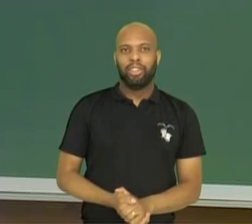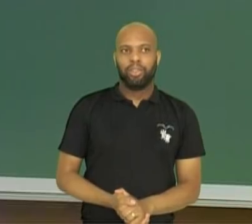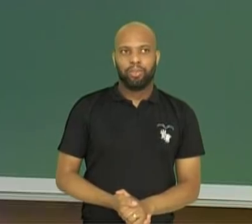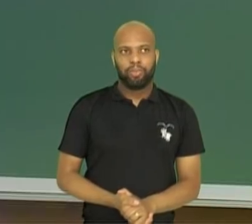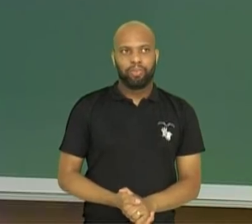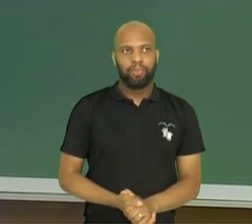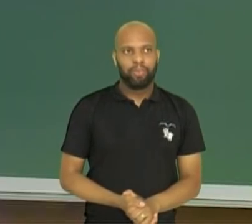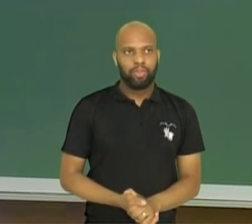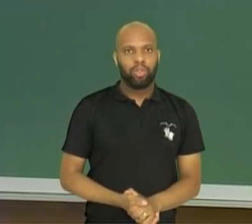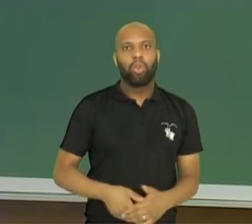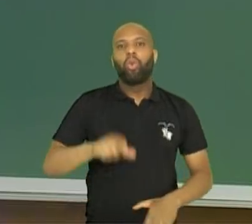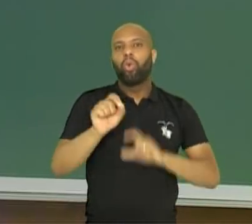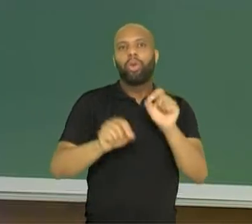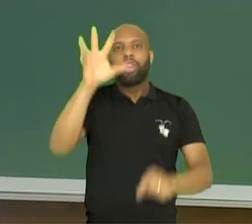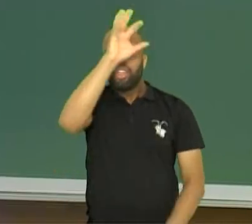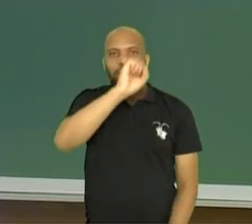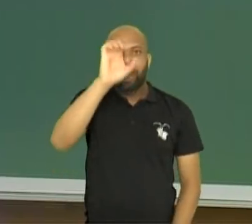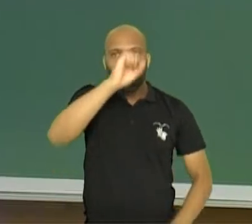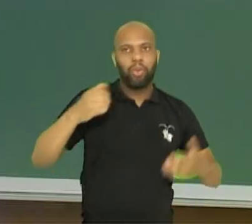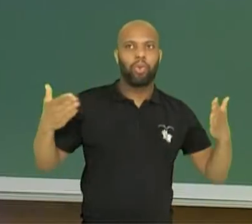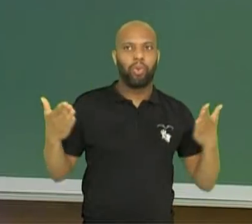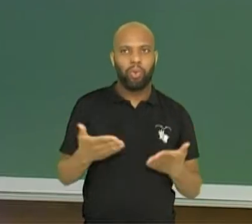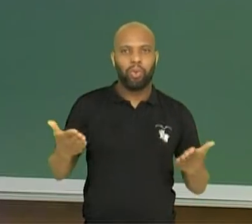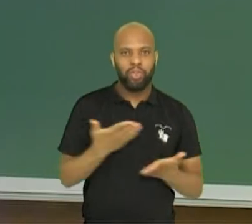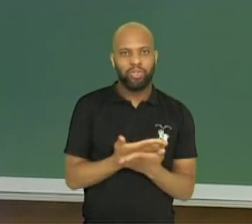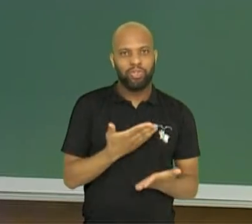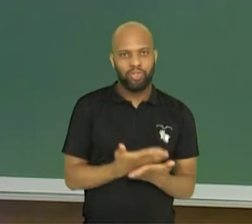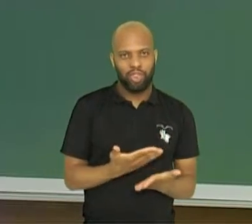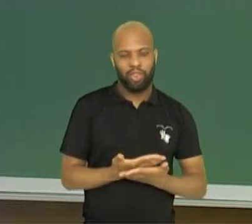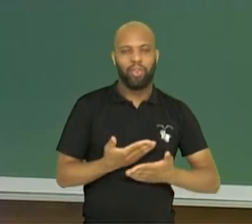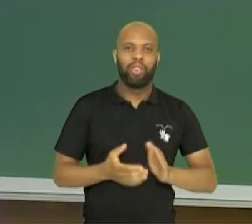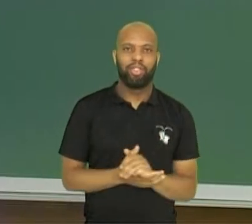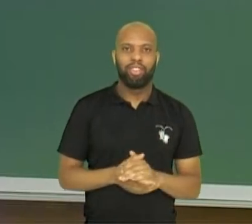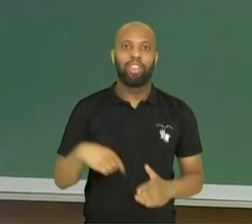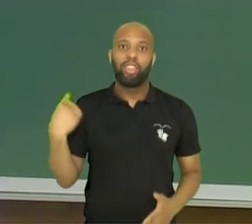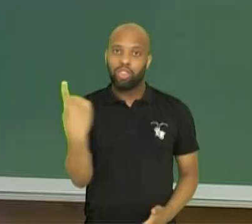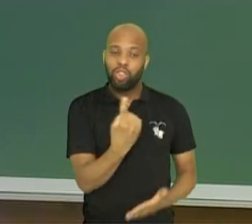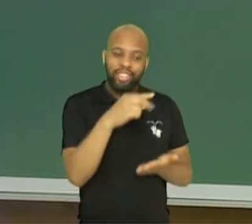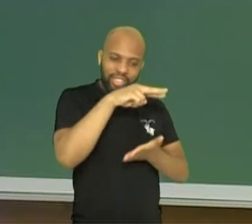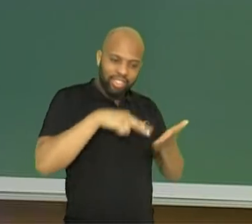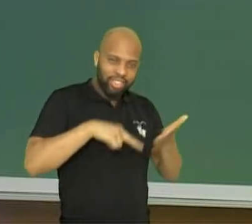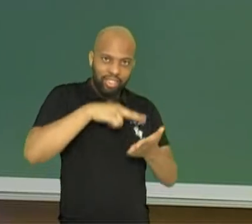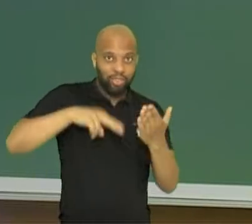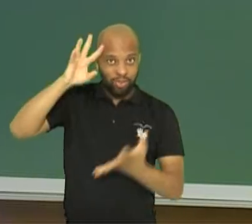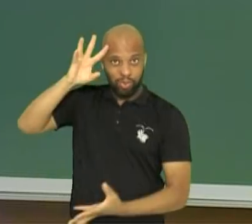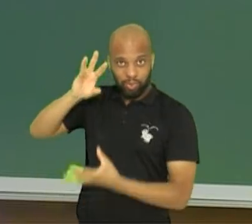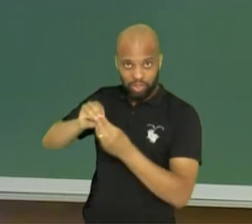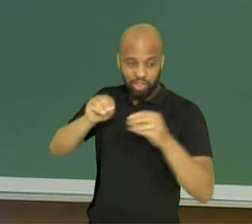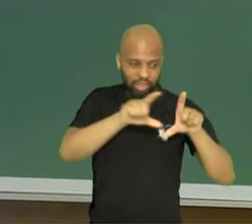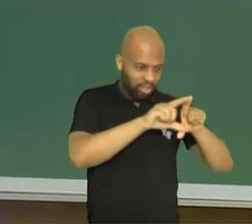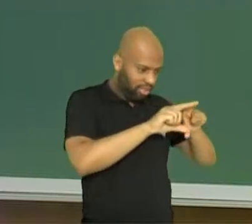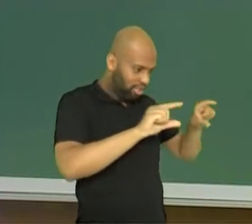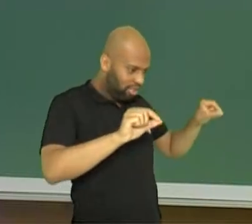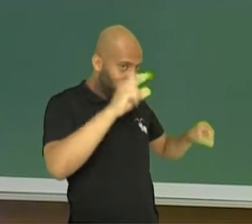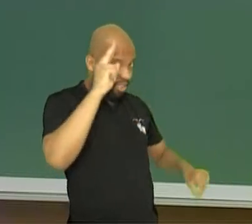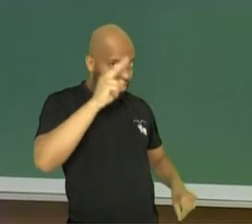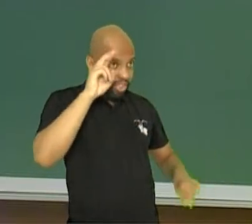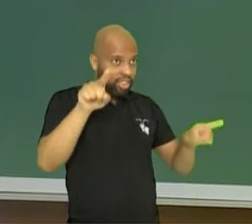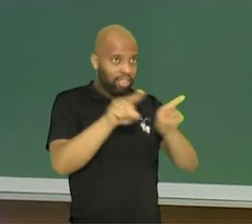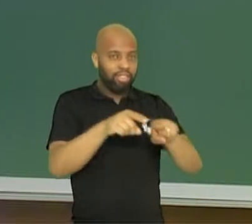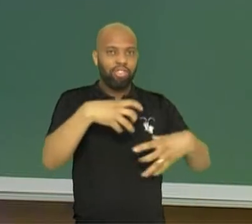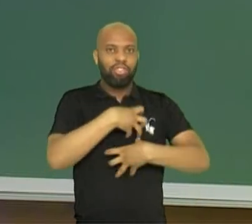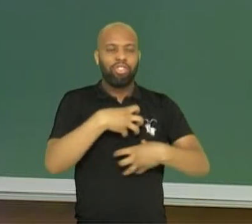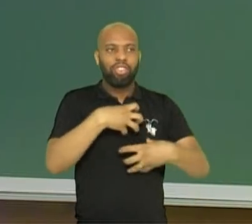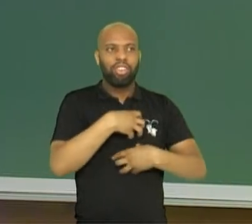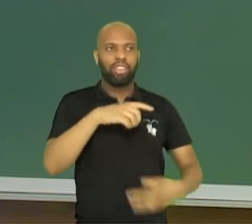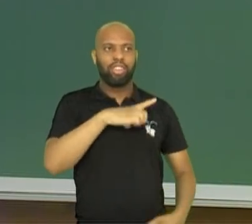né? O que nós aprendemos na aula de hoje, então? Nós lemos, interpretamos tirinhas, vimos ali o efeito